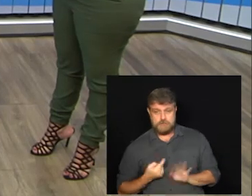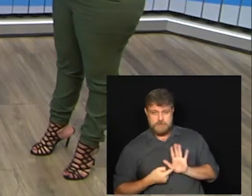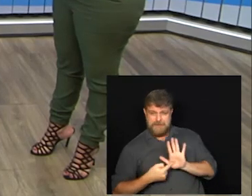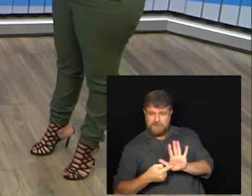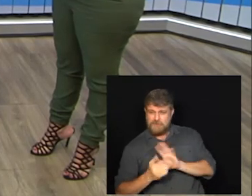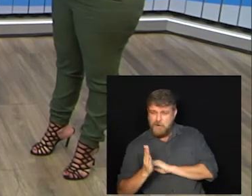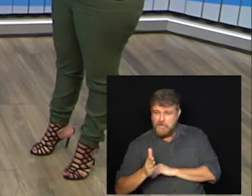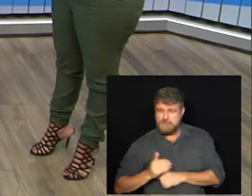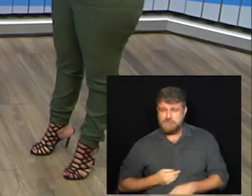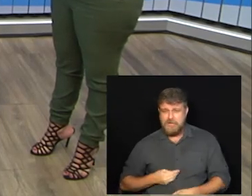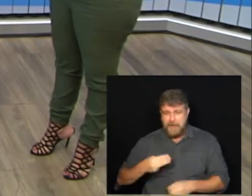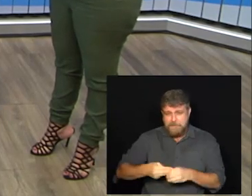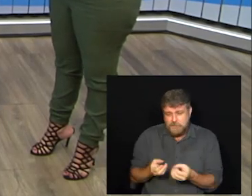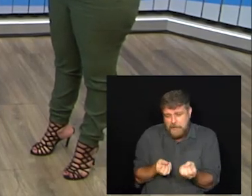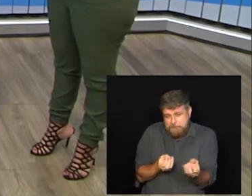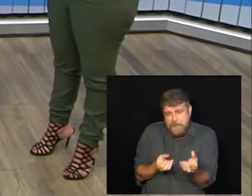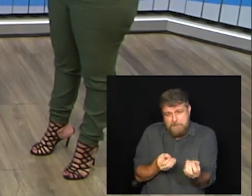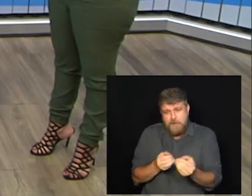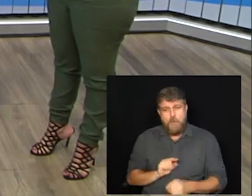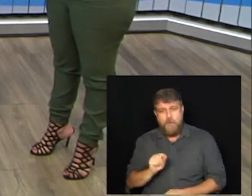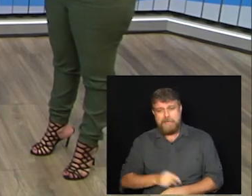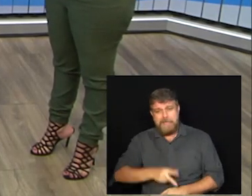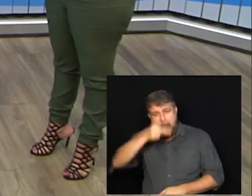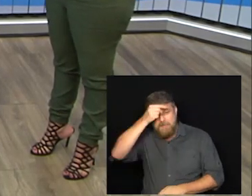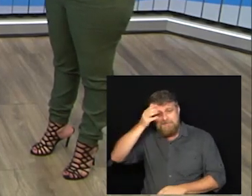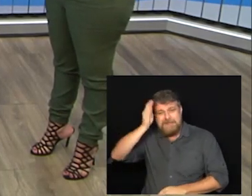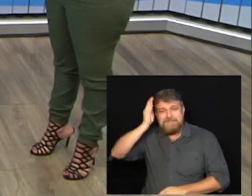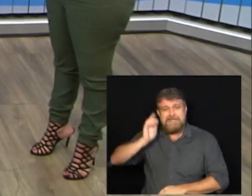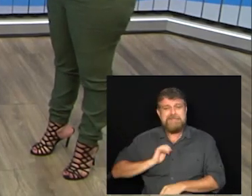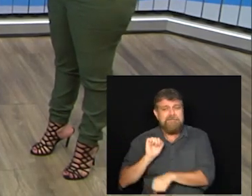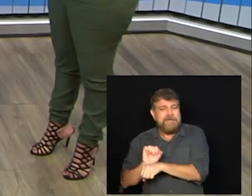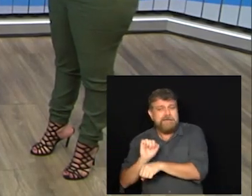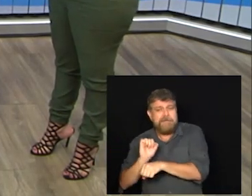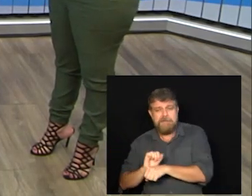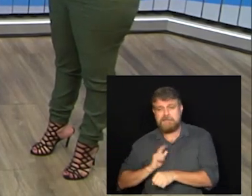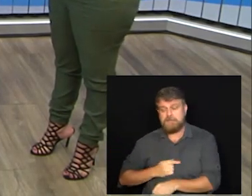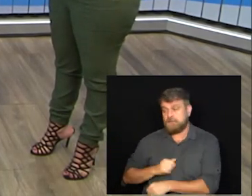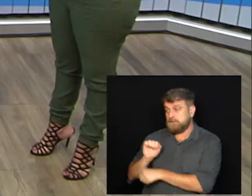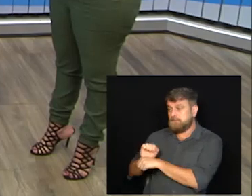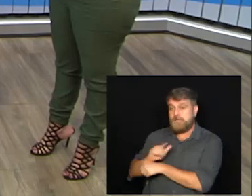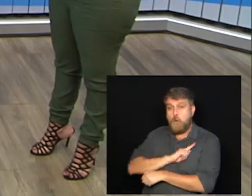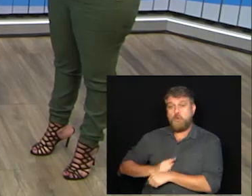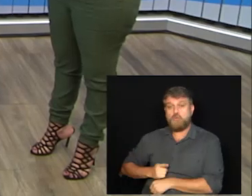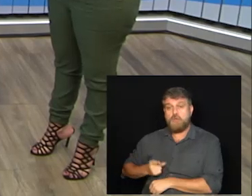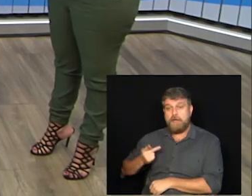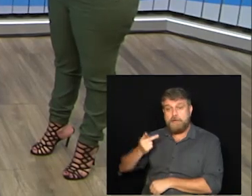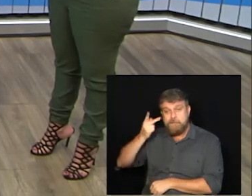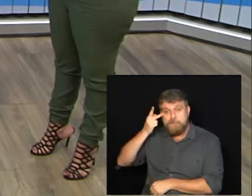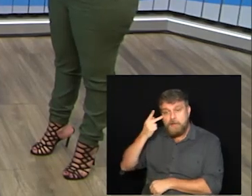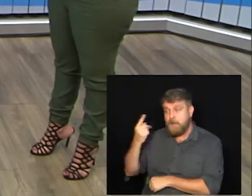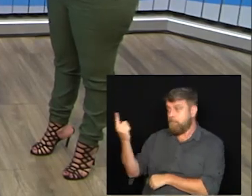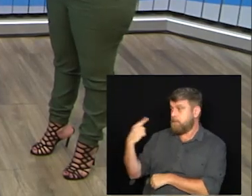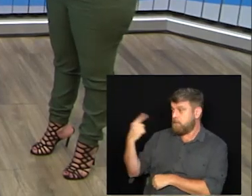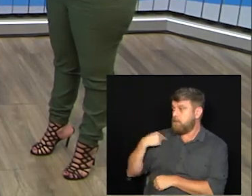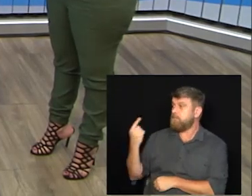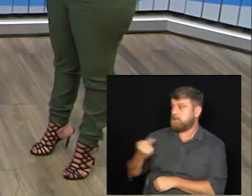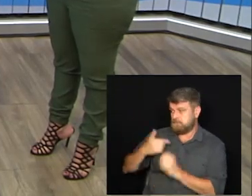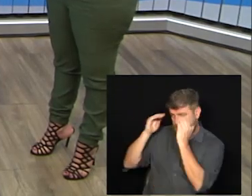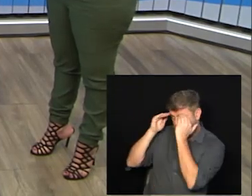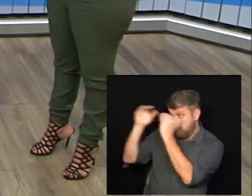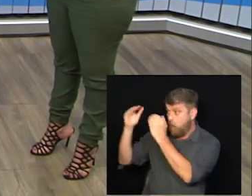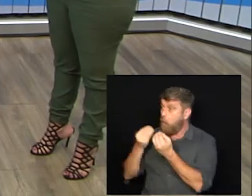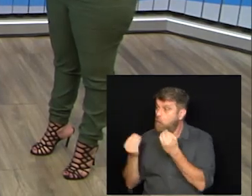aqui no Notícias da Metrópole, inclusive, que o prefeito estava aguardando o anúncio do governador para saber como nossa cidade também vai